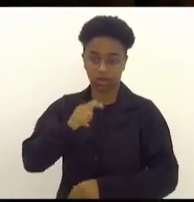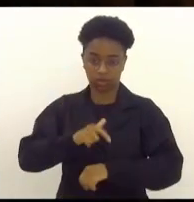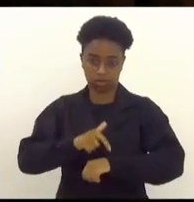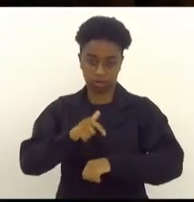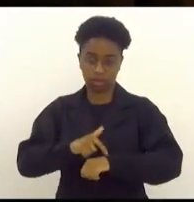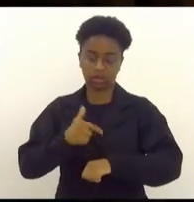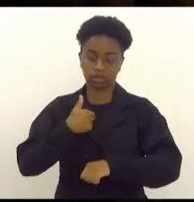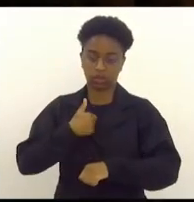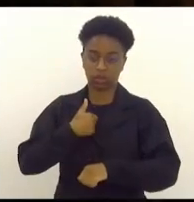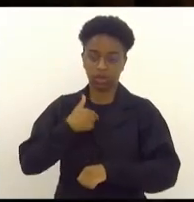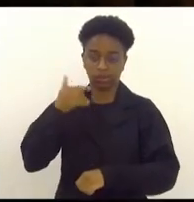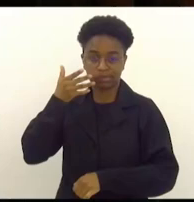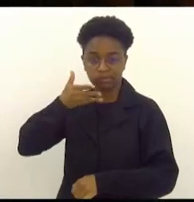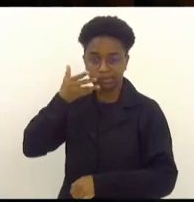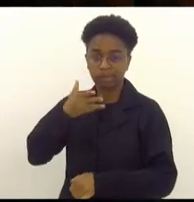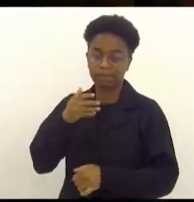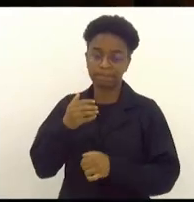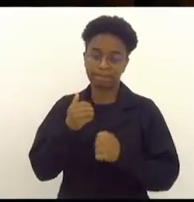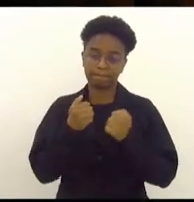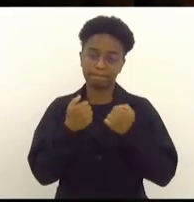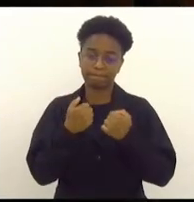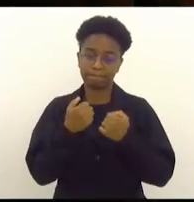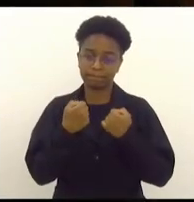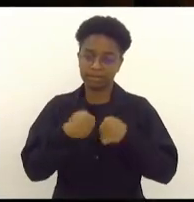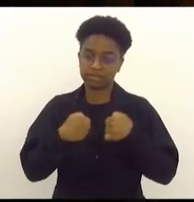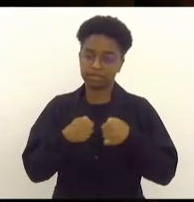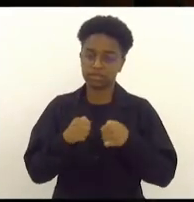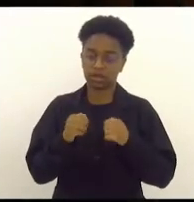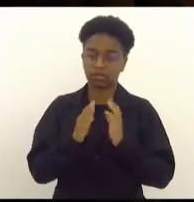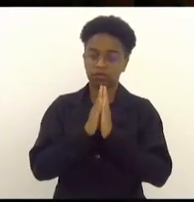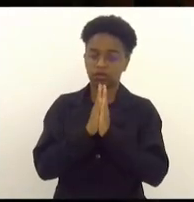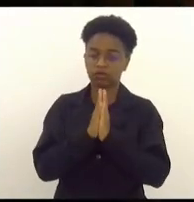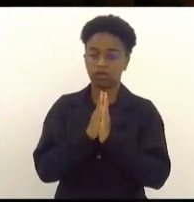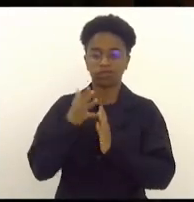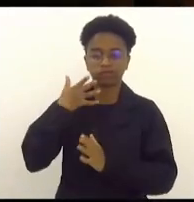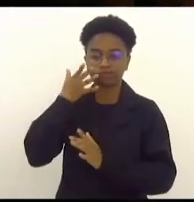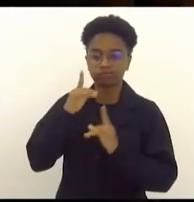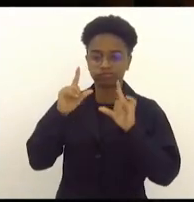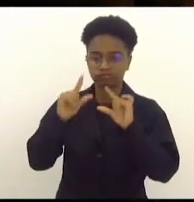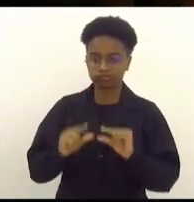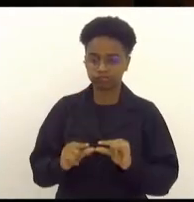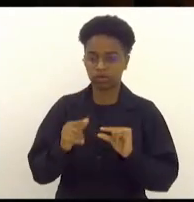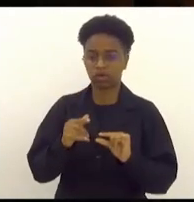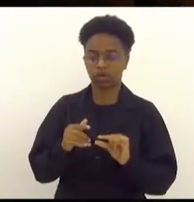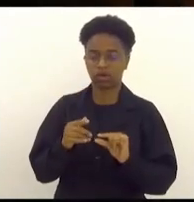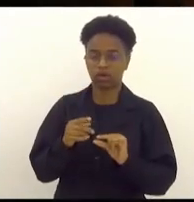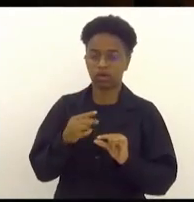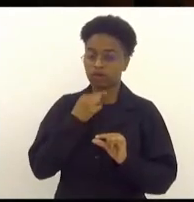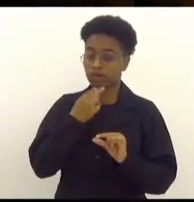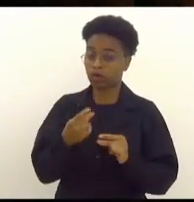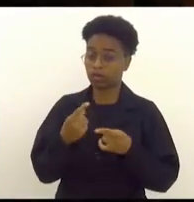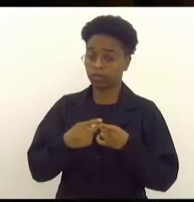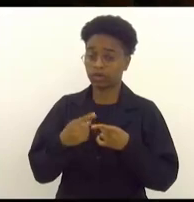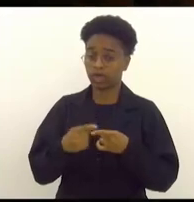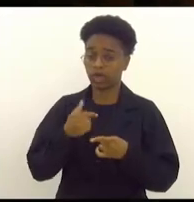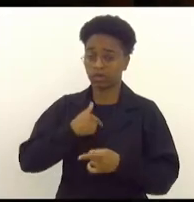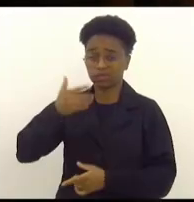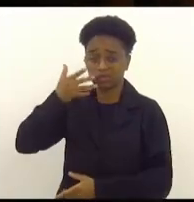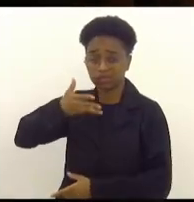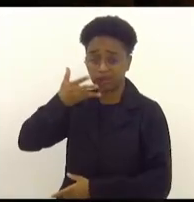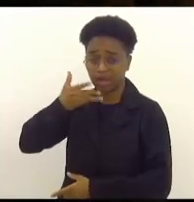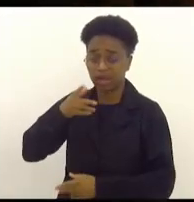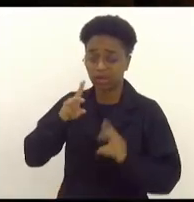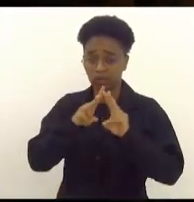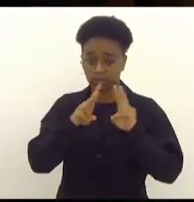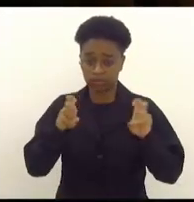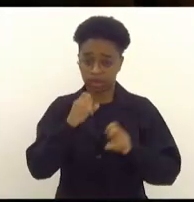pudesse pelo menos baixar um pouquinho o tom da fala para a gente conseguir aqui porque é só porque eu tô falando aqui